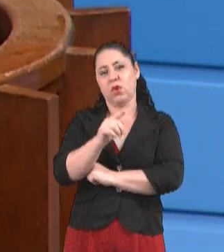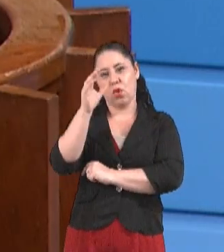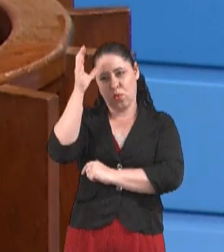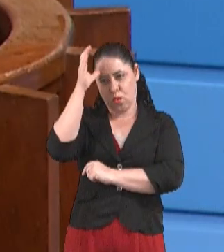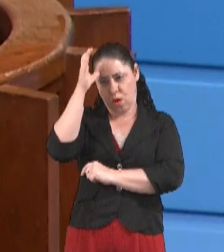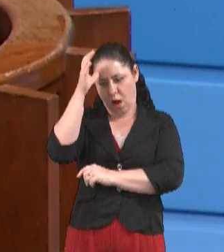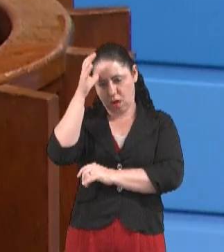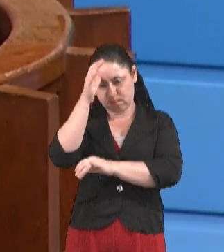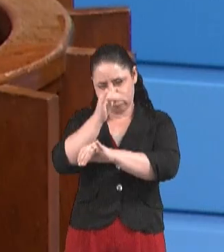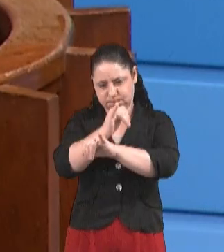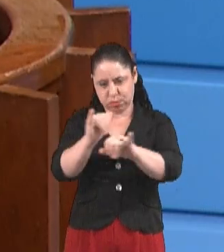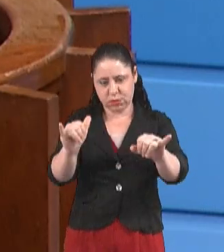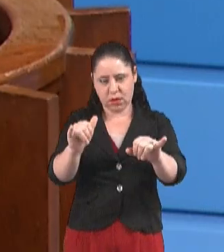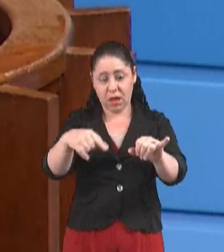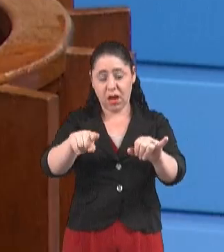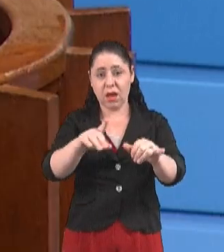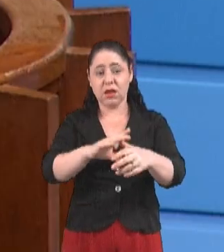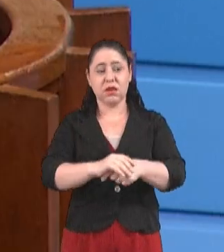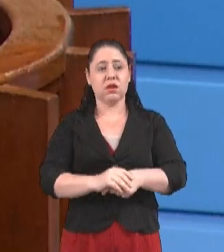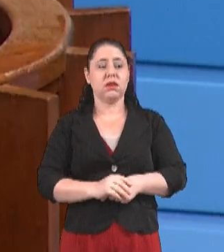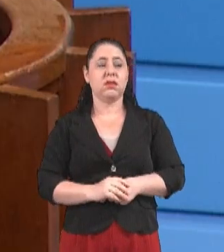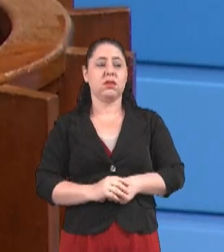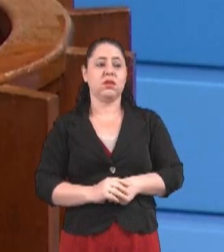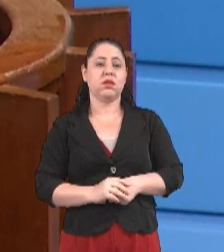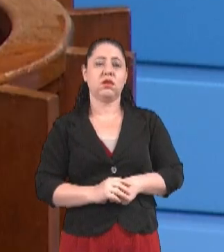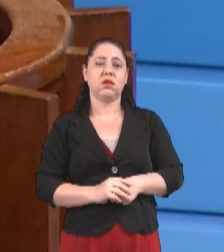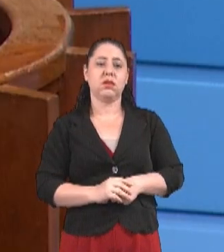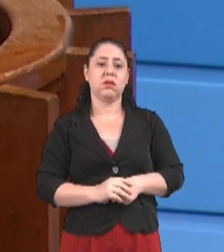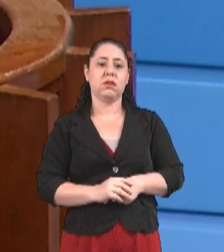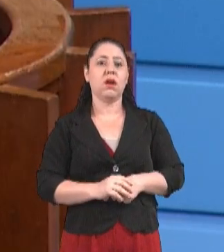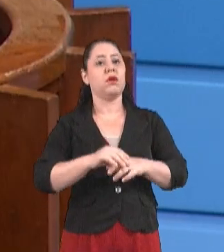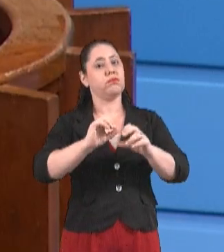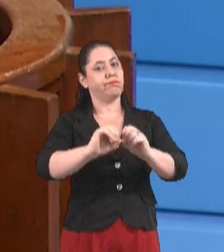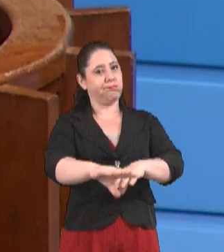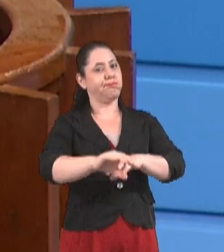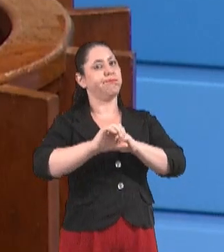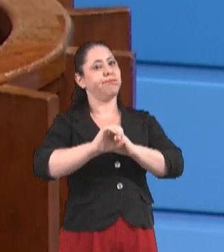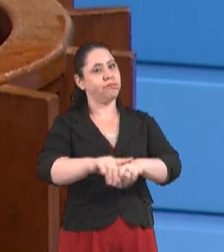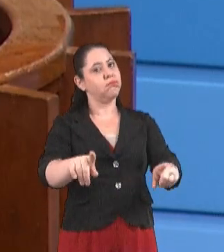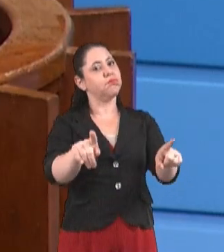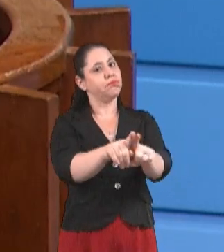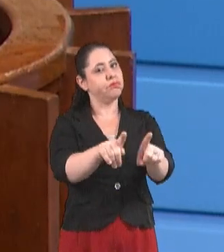conscientizar. E levo também na educação.